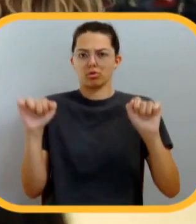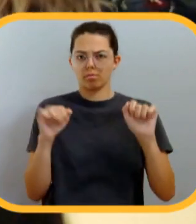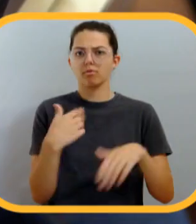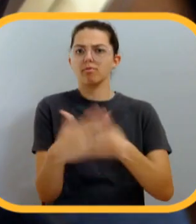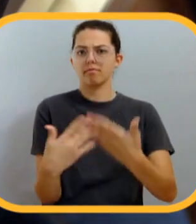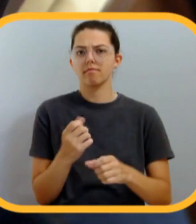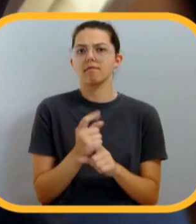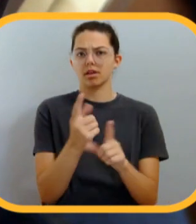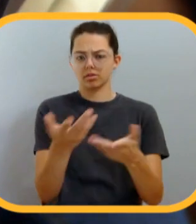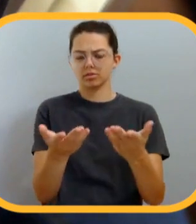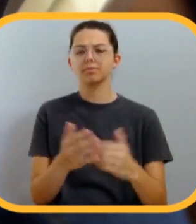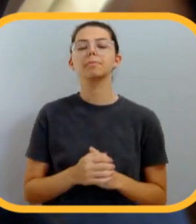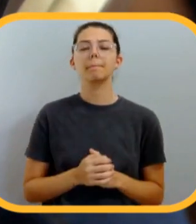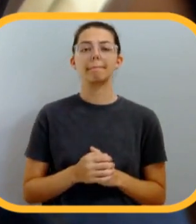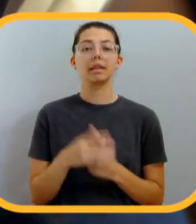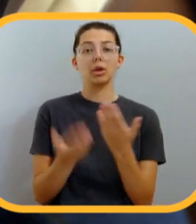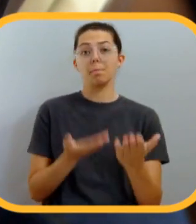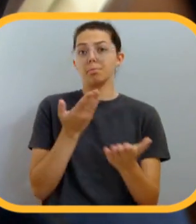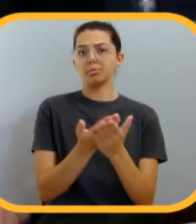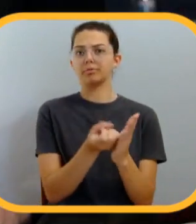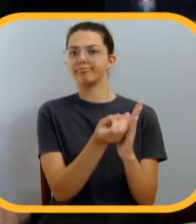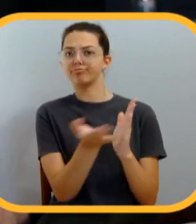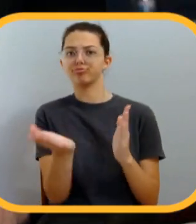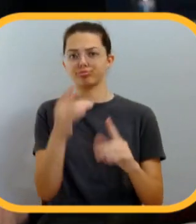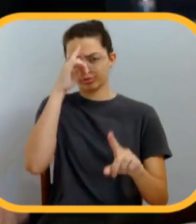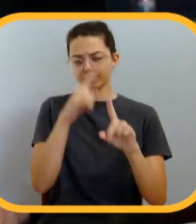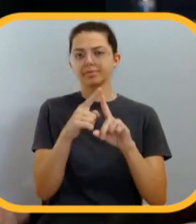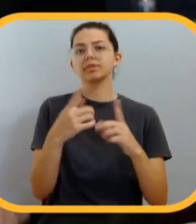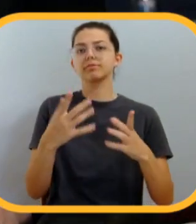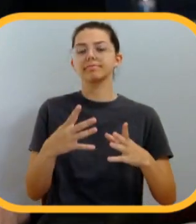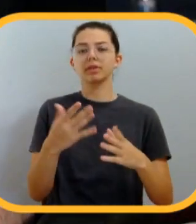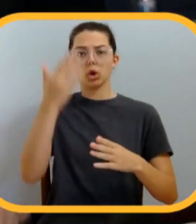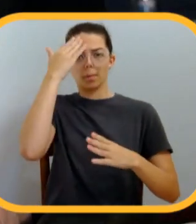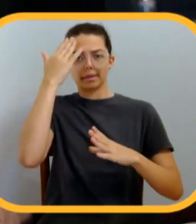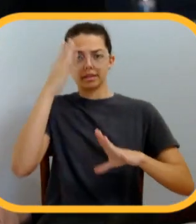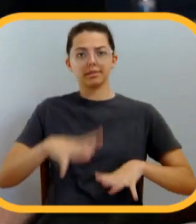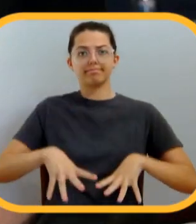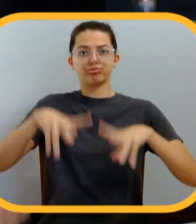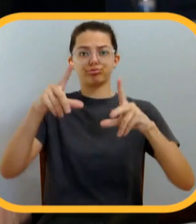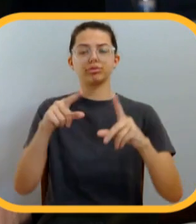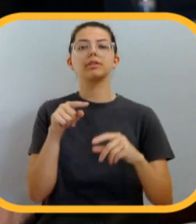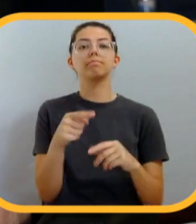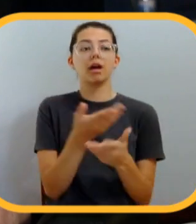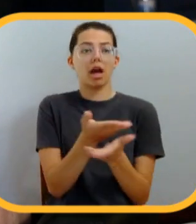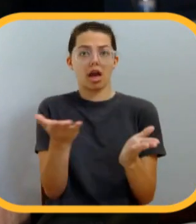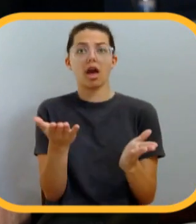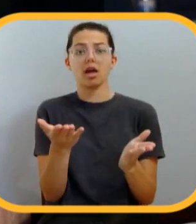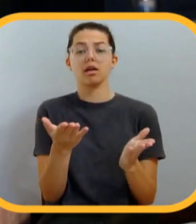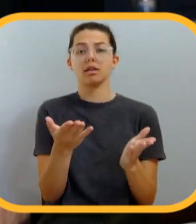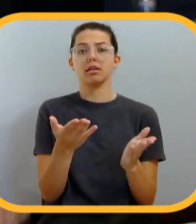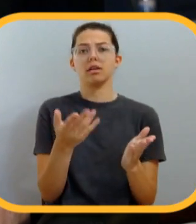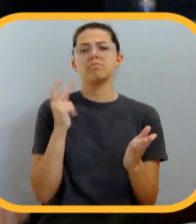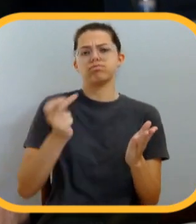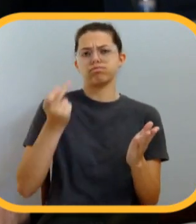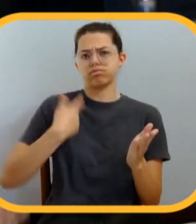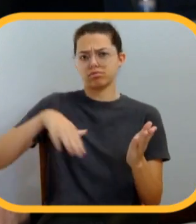As propostas para desenvolver competências existem e